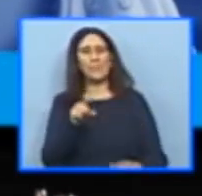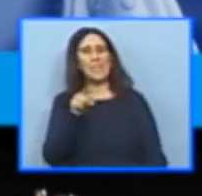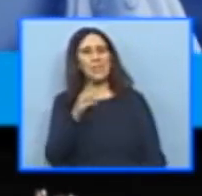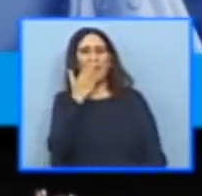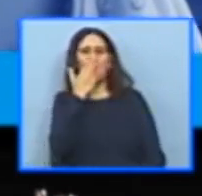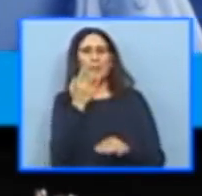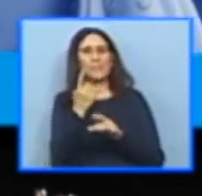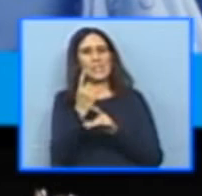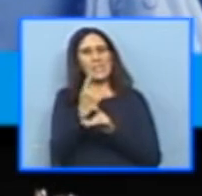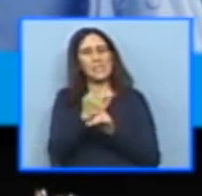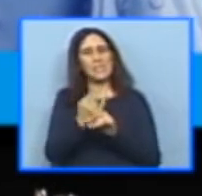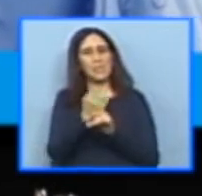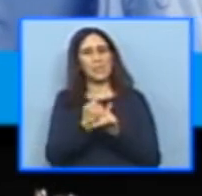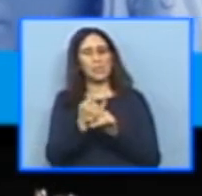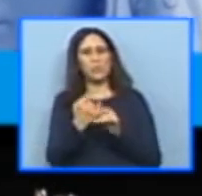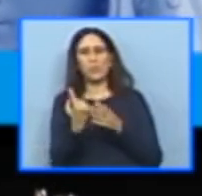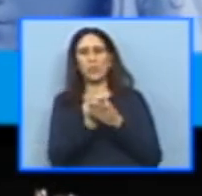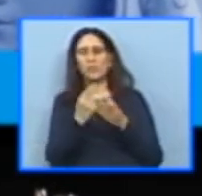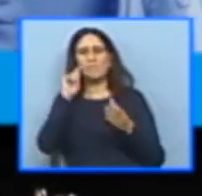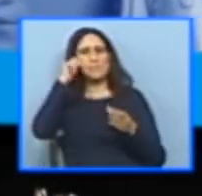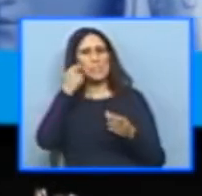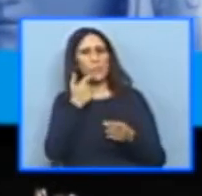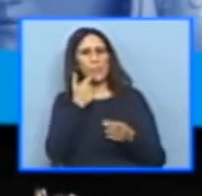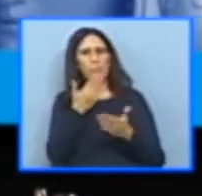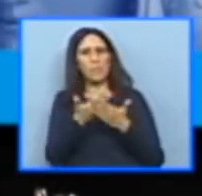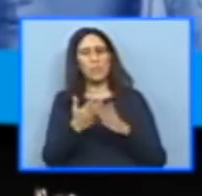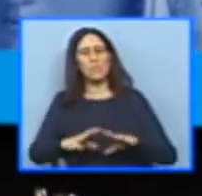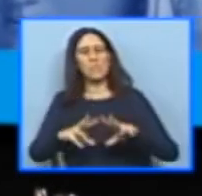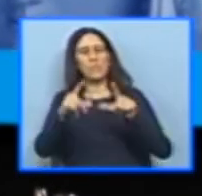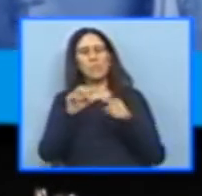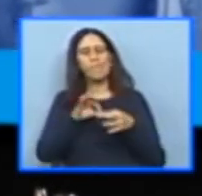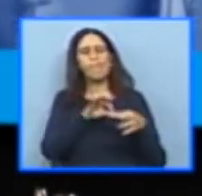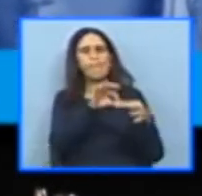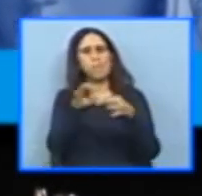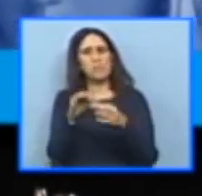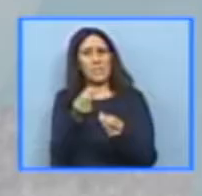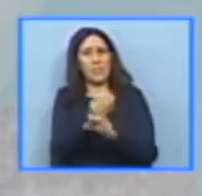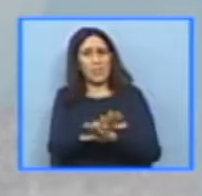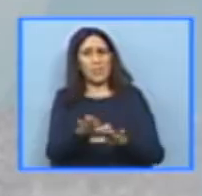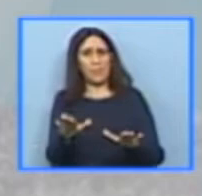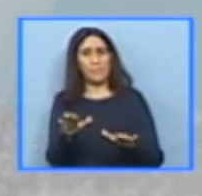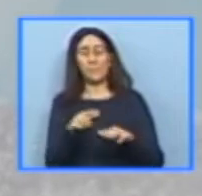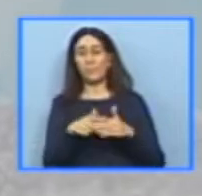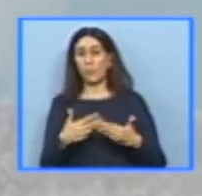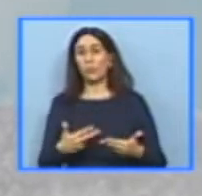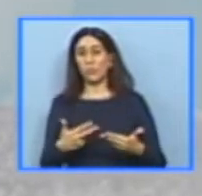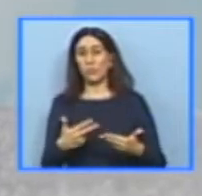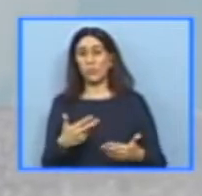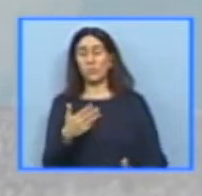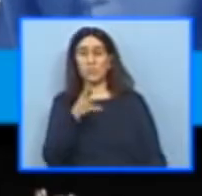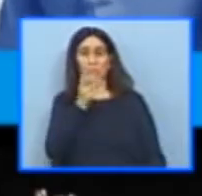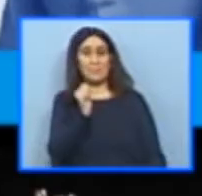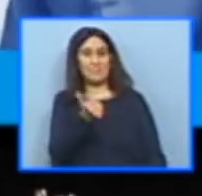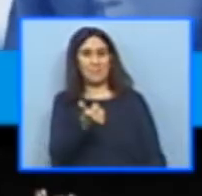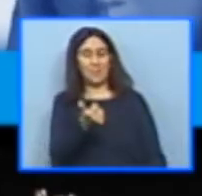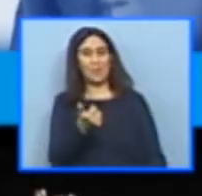ilha solitária é altamente prejudicial para o desenvolvimento harmonioso da criança. Hoje, como diz e bem,